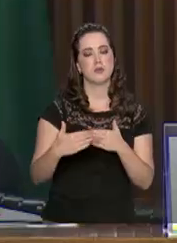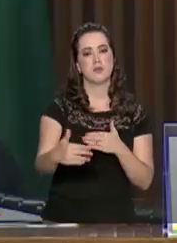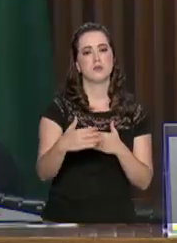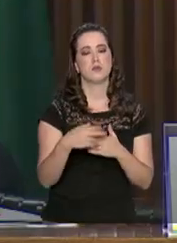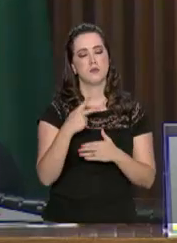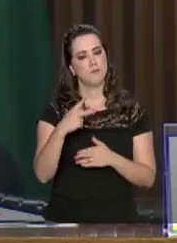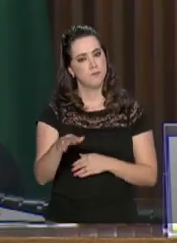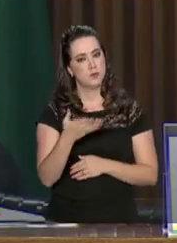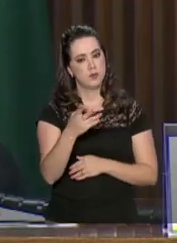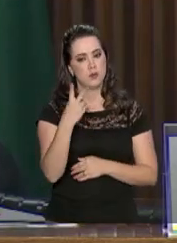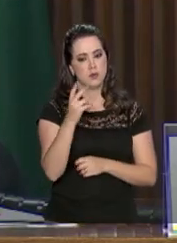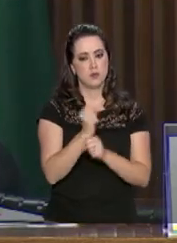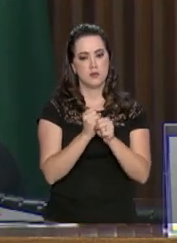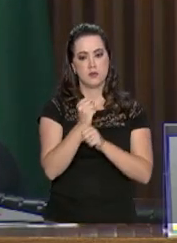seu longo desses dois anos e meio